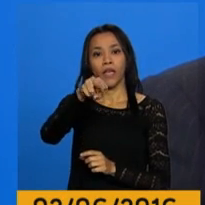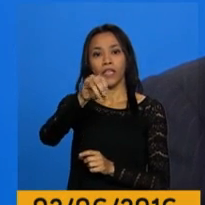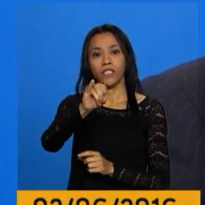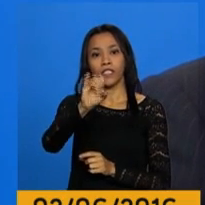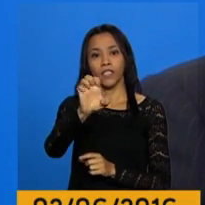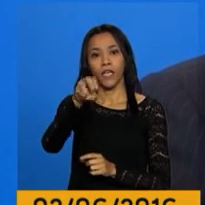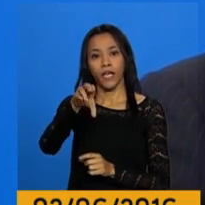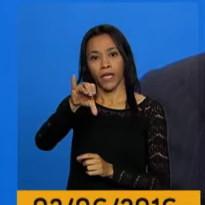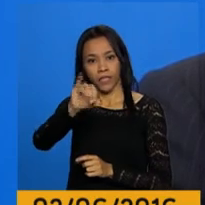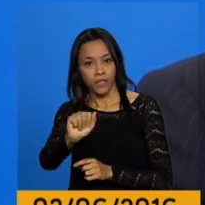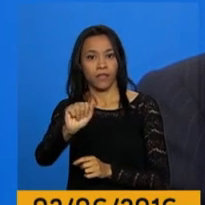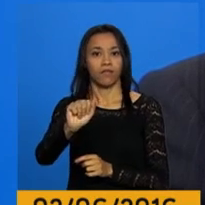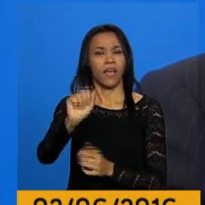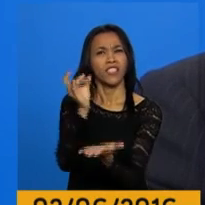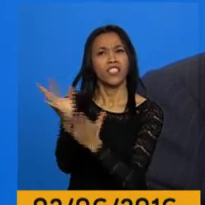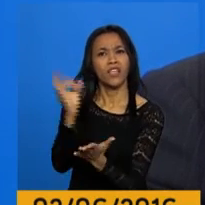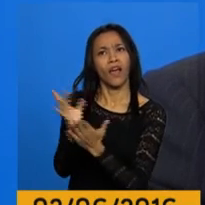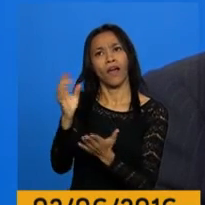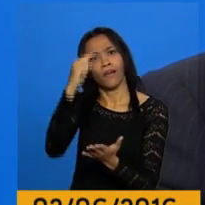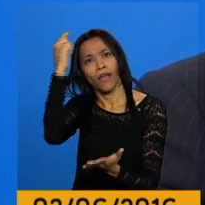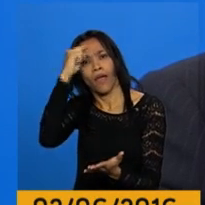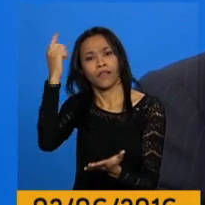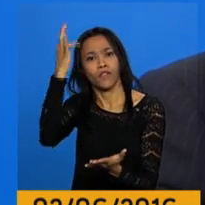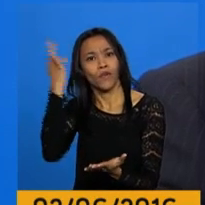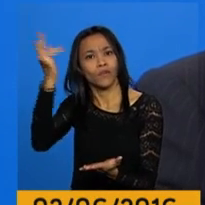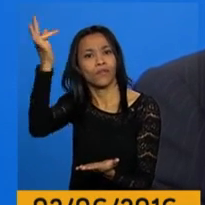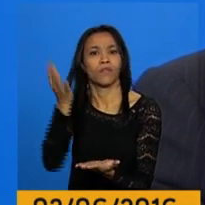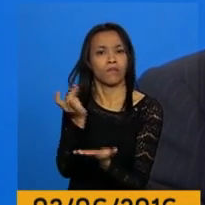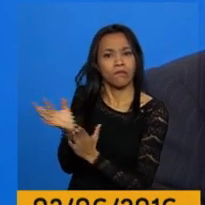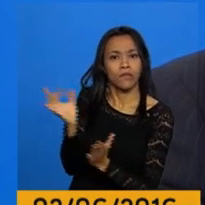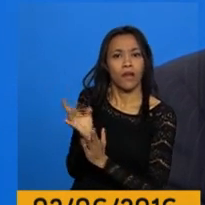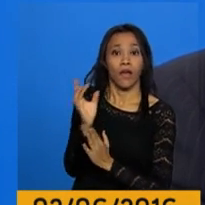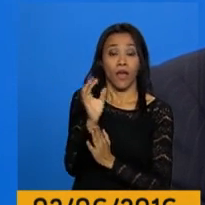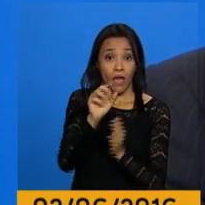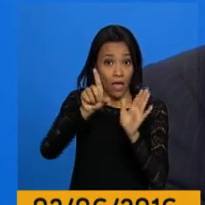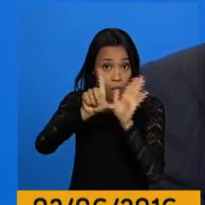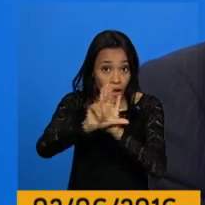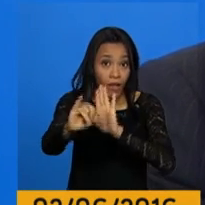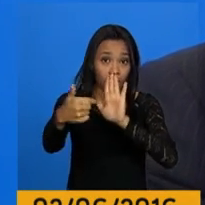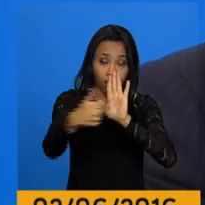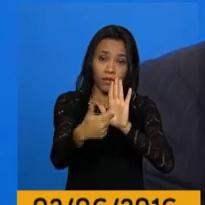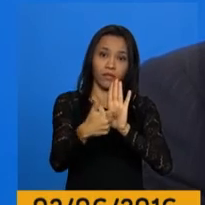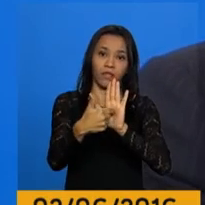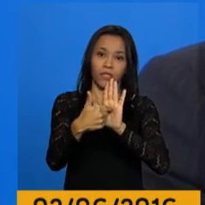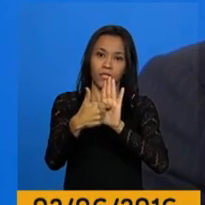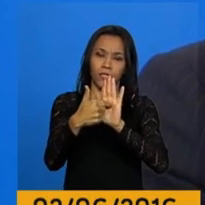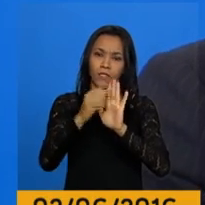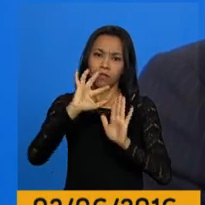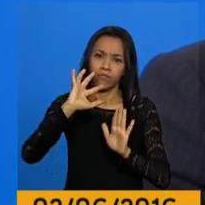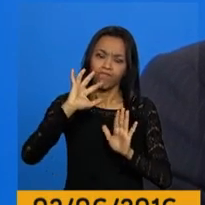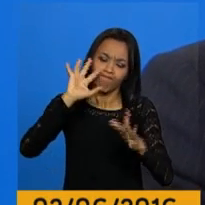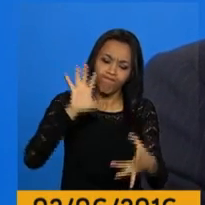filosóficos. É uma lei pragmática. É uma lei que tem por